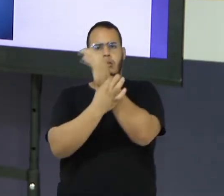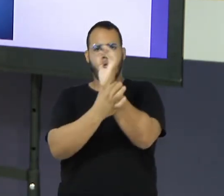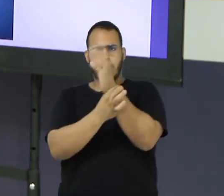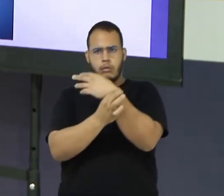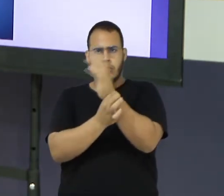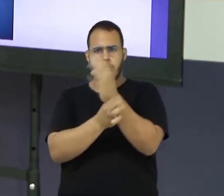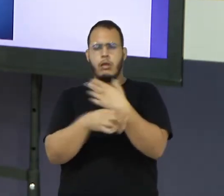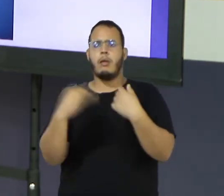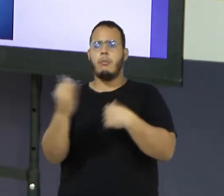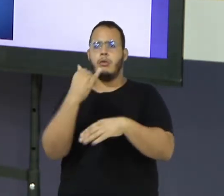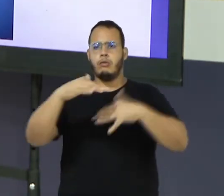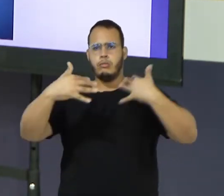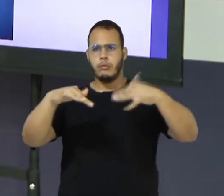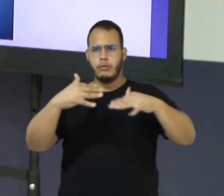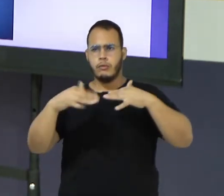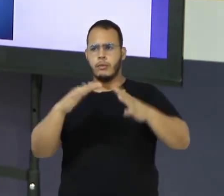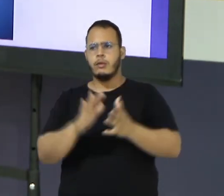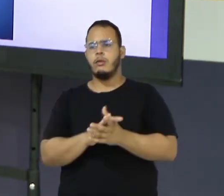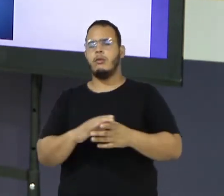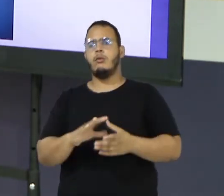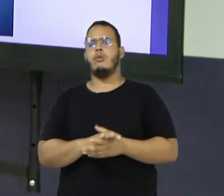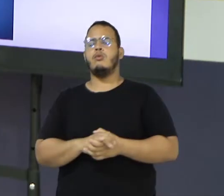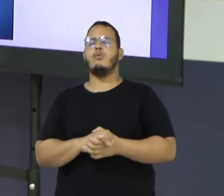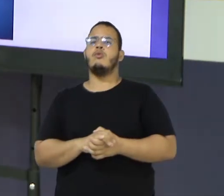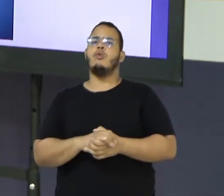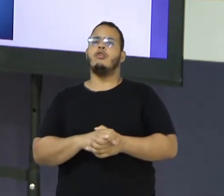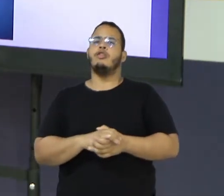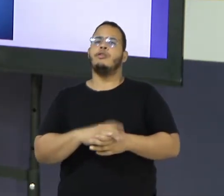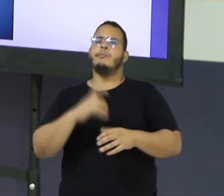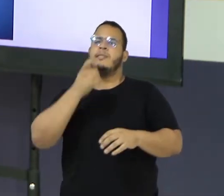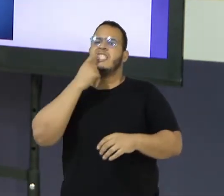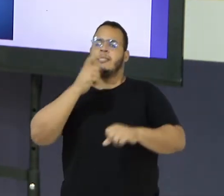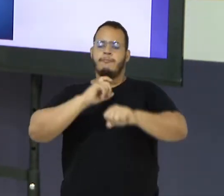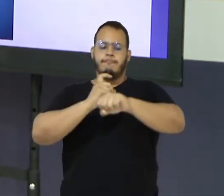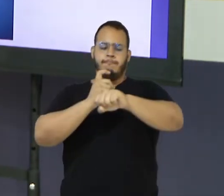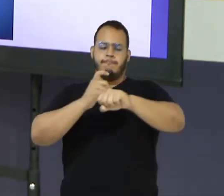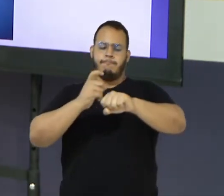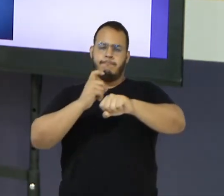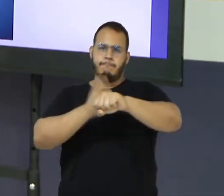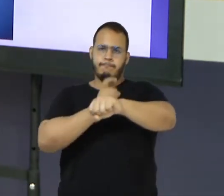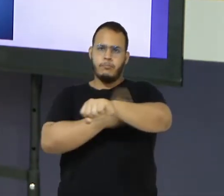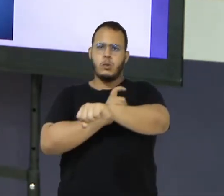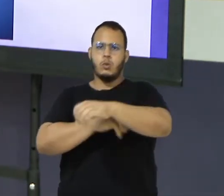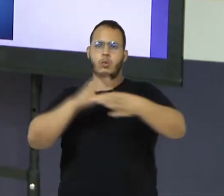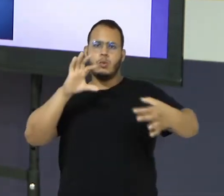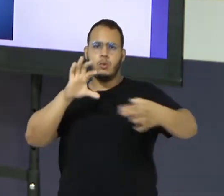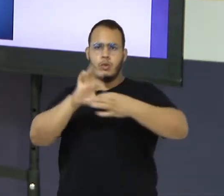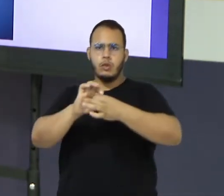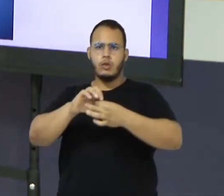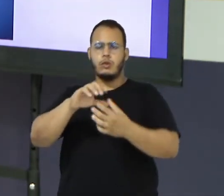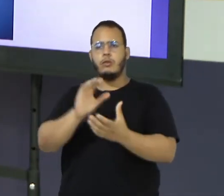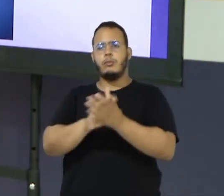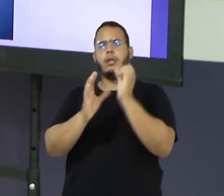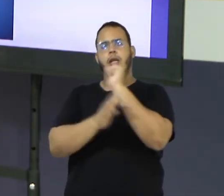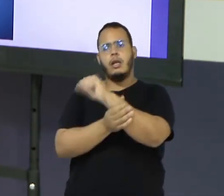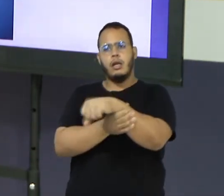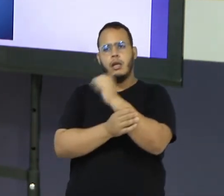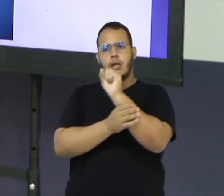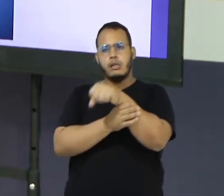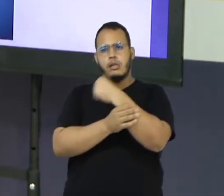aí para o nosso movimento. Os ossos estão unidos por meio dessas articulações, certo? De acordo com o grau de